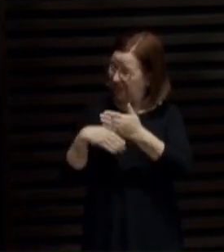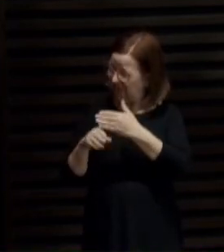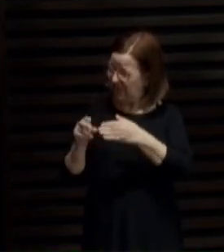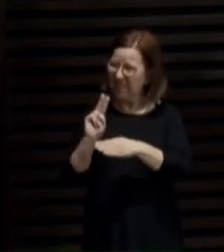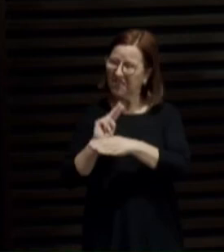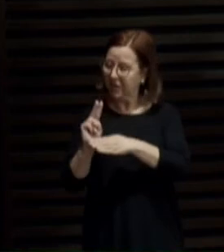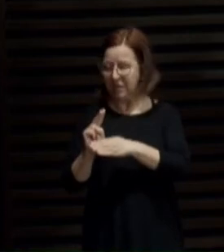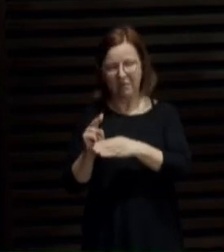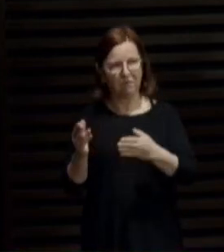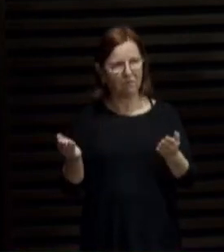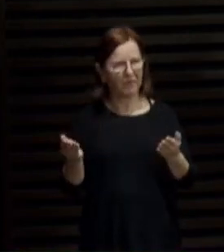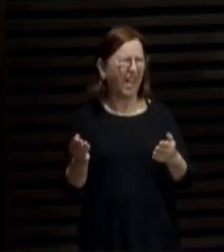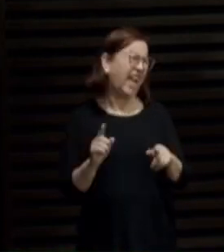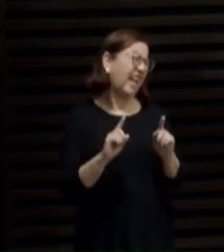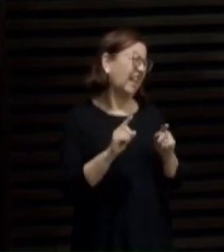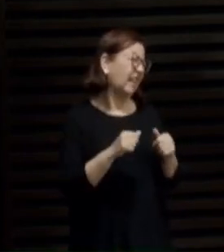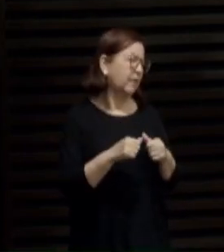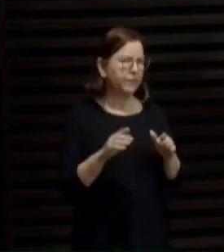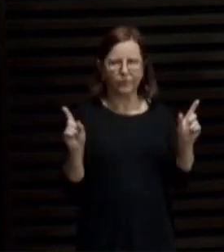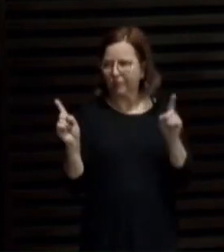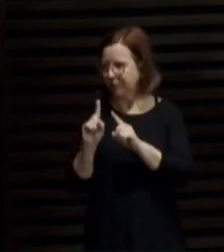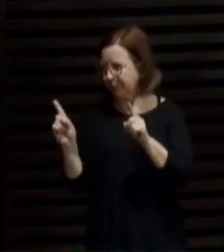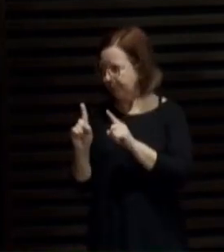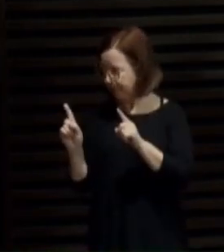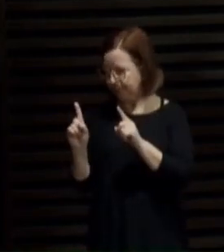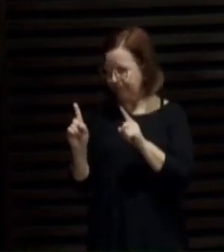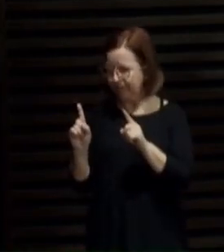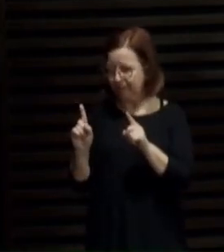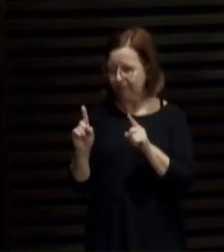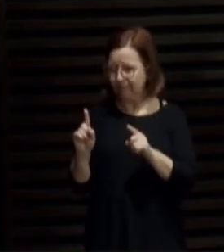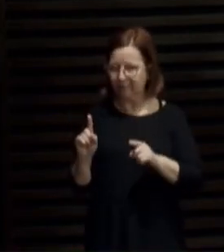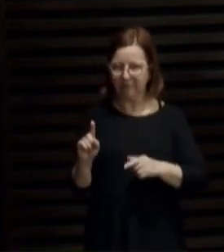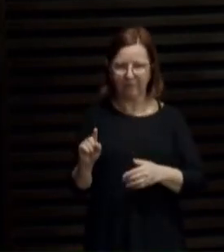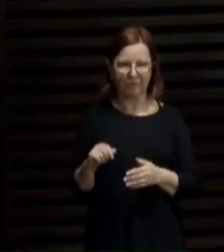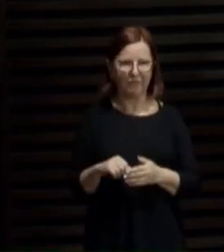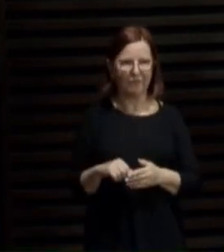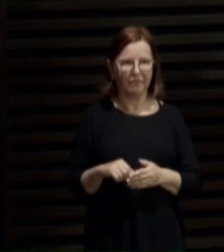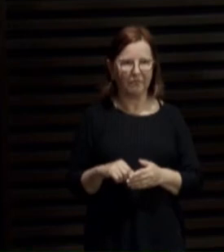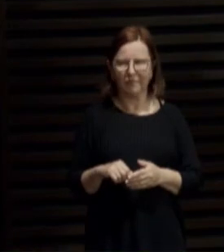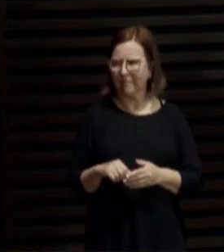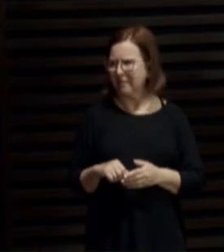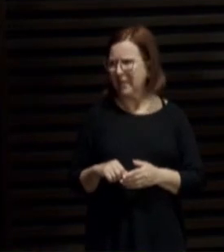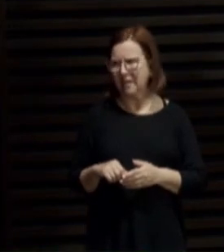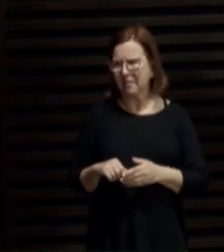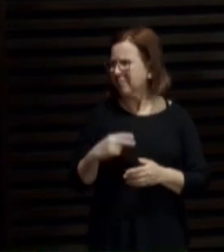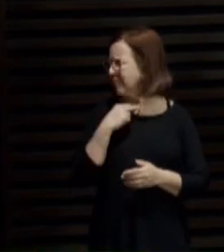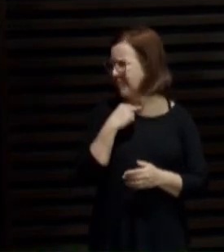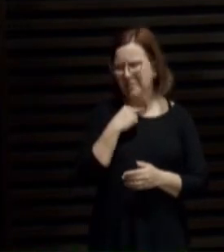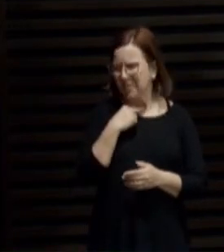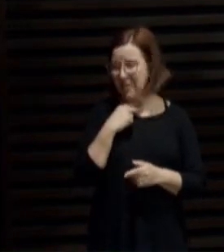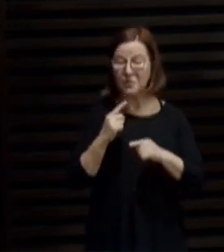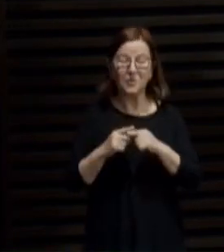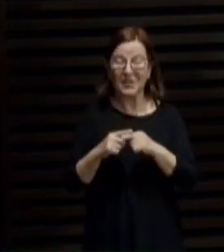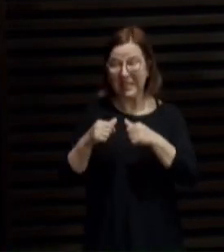Não, isso é... Não, se não tem um pacto, não tem como fazer. Mesmo porque isso é um absurdo.